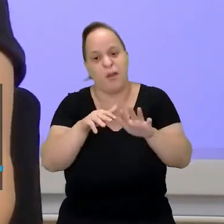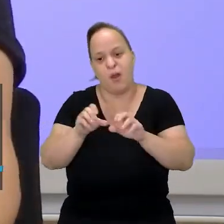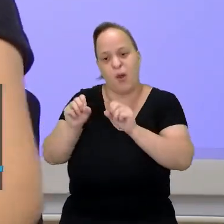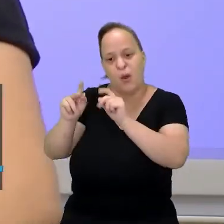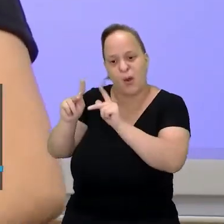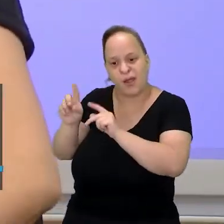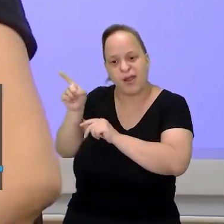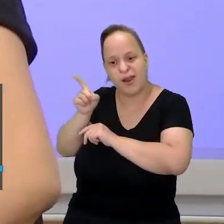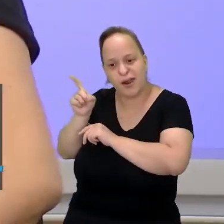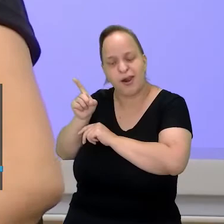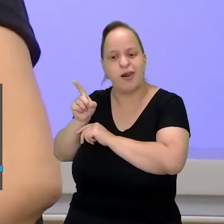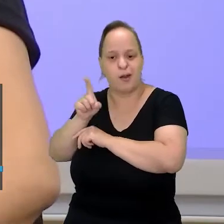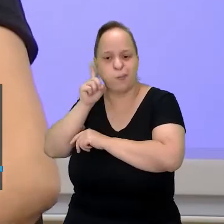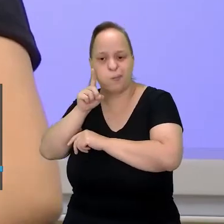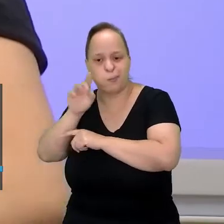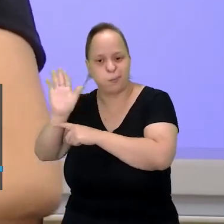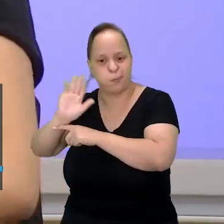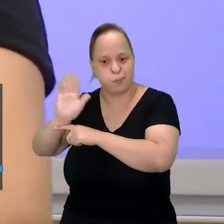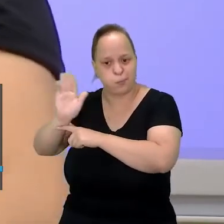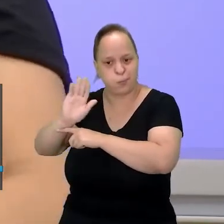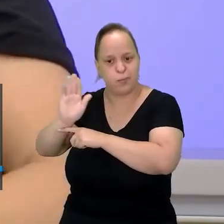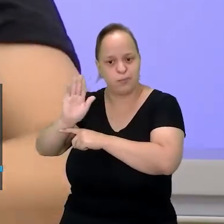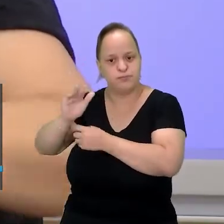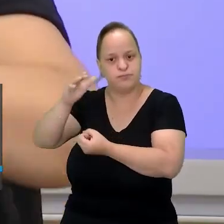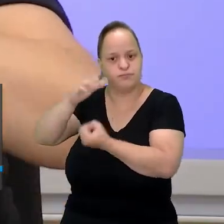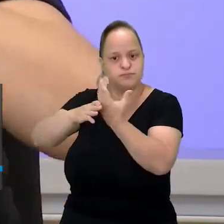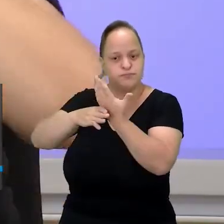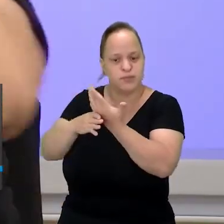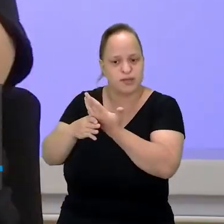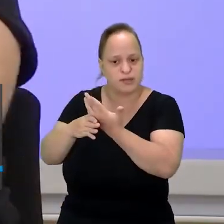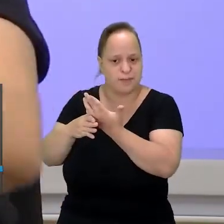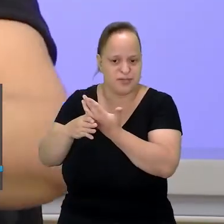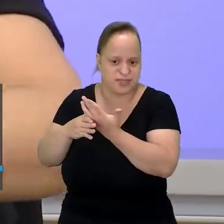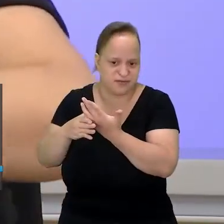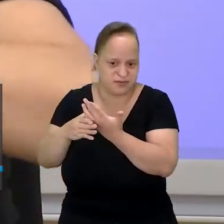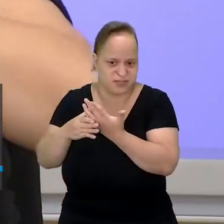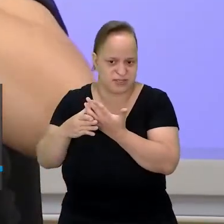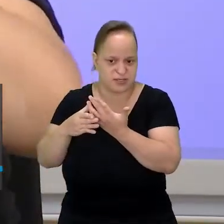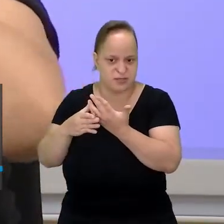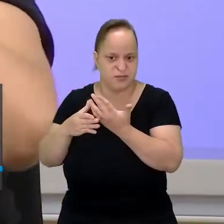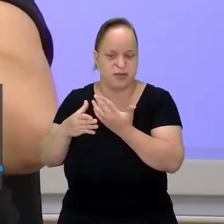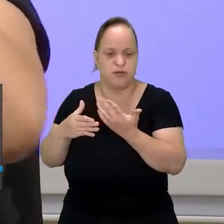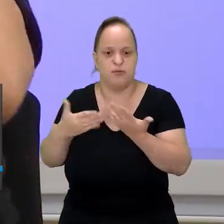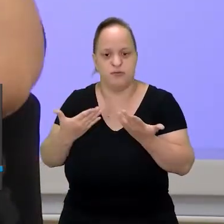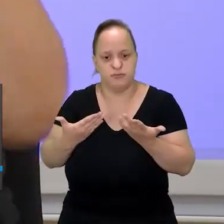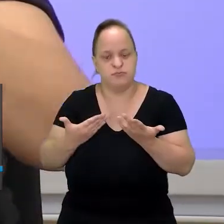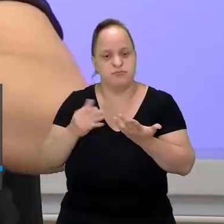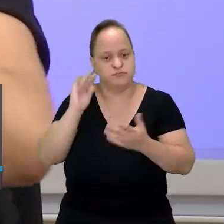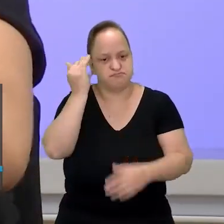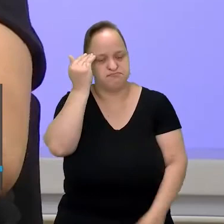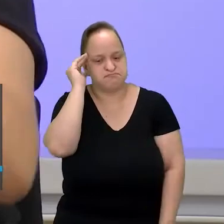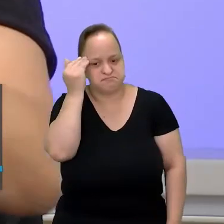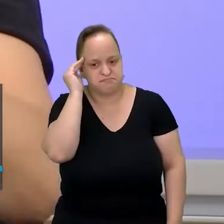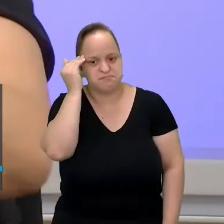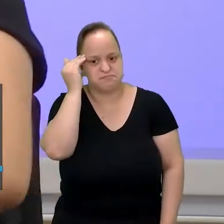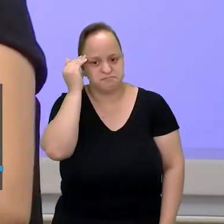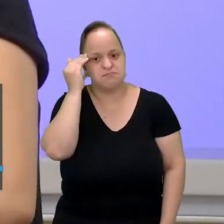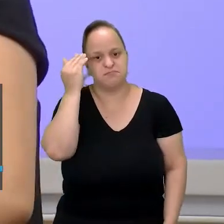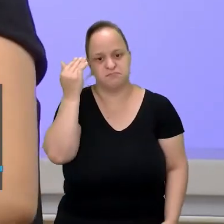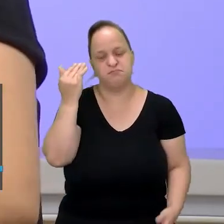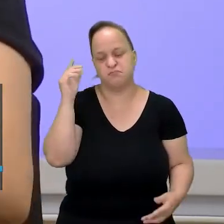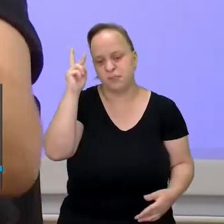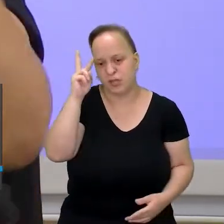assim que funciona. Mas você tem rituais, normalmente você tem deuses, você tem figuras mitológicas